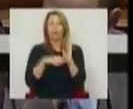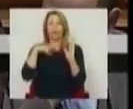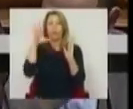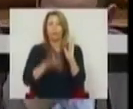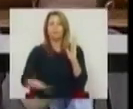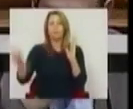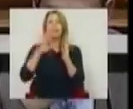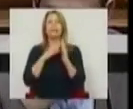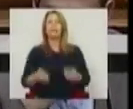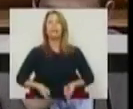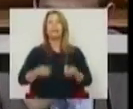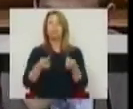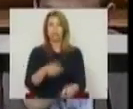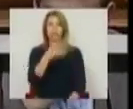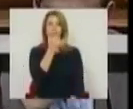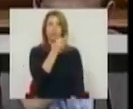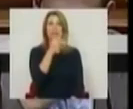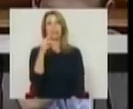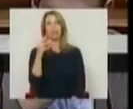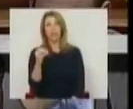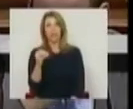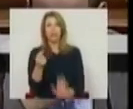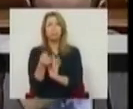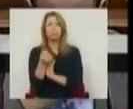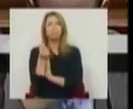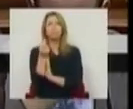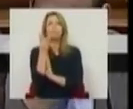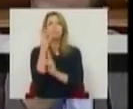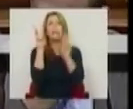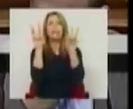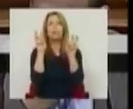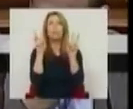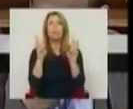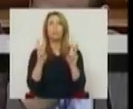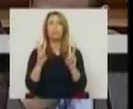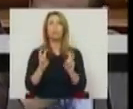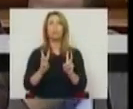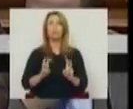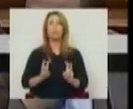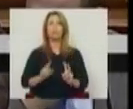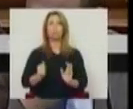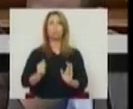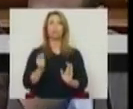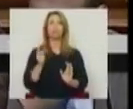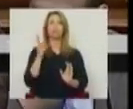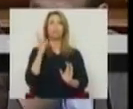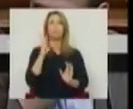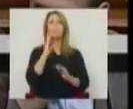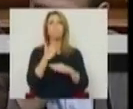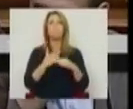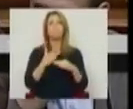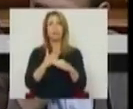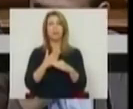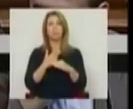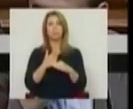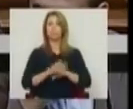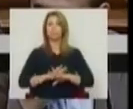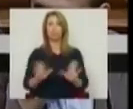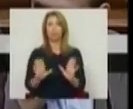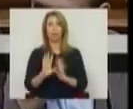Nacional de Investimentos 2030, são uma série de títulos, de enunciados, que uma parte deles já estava